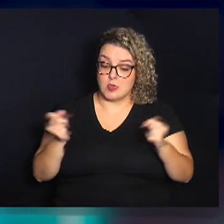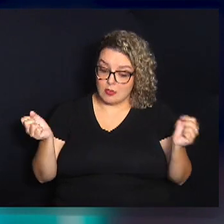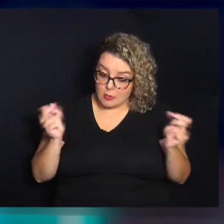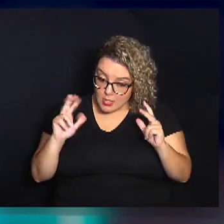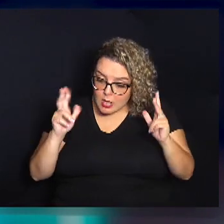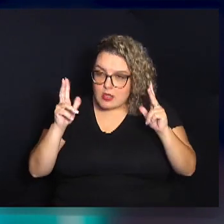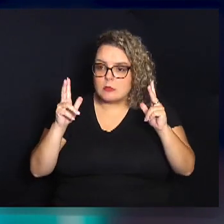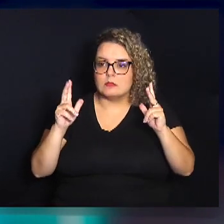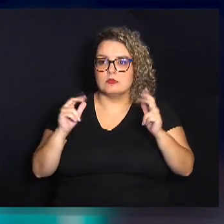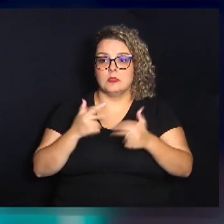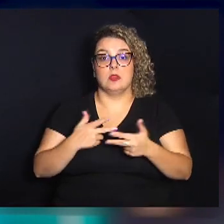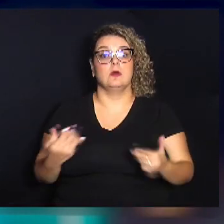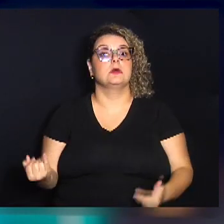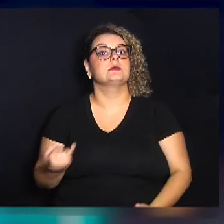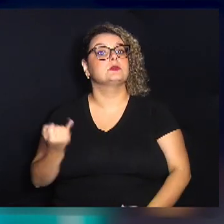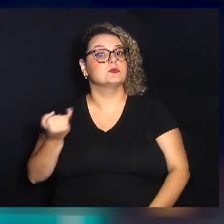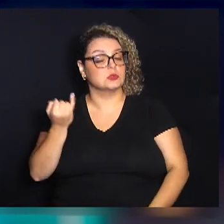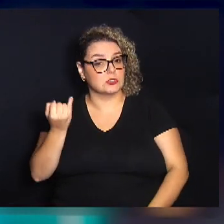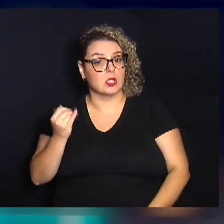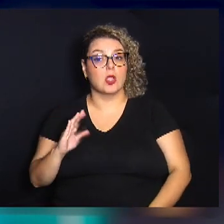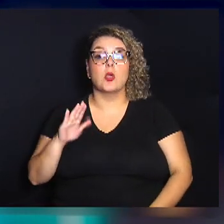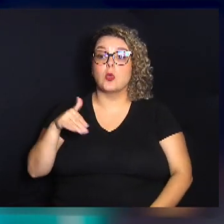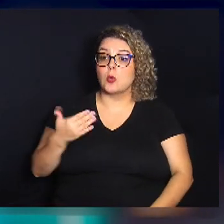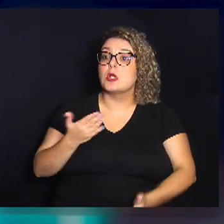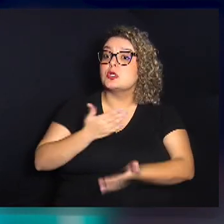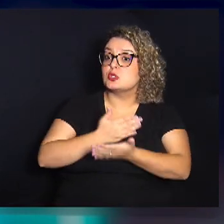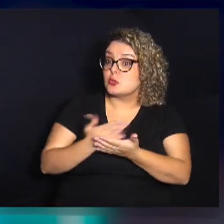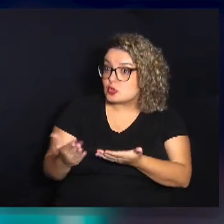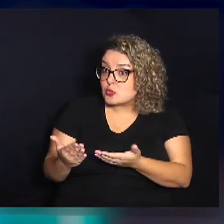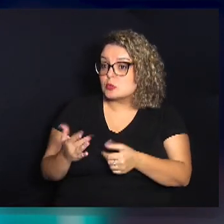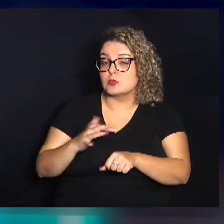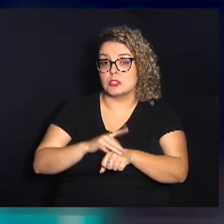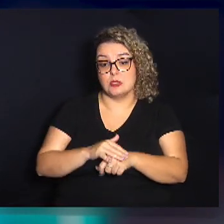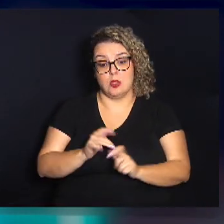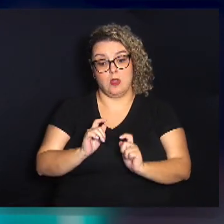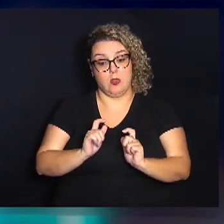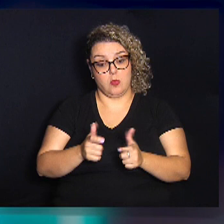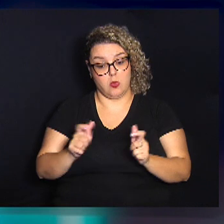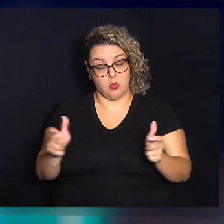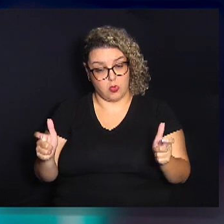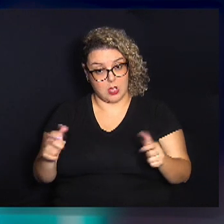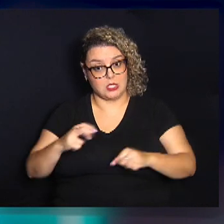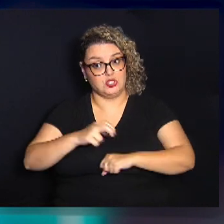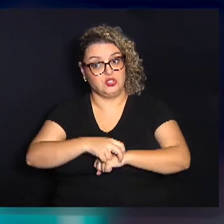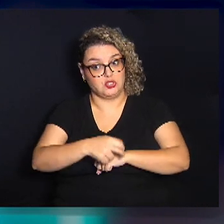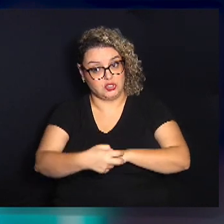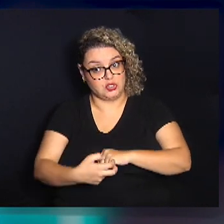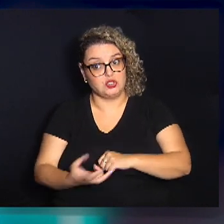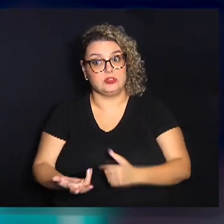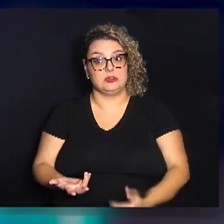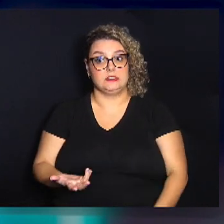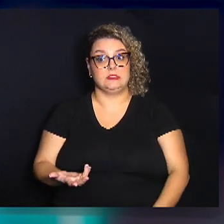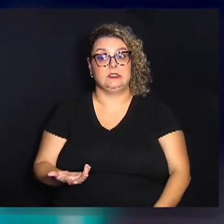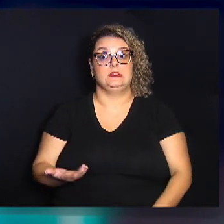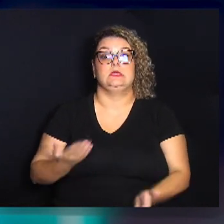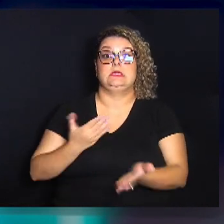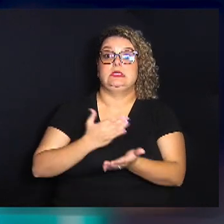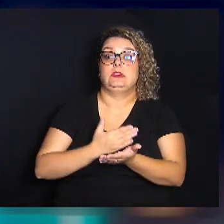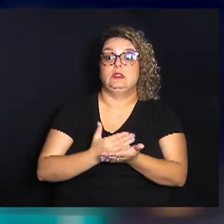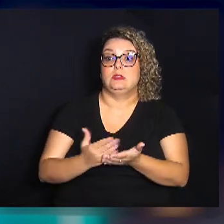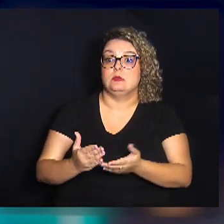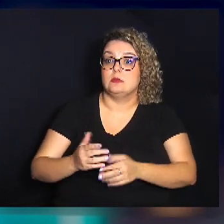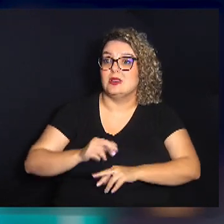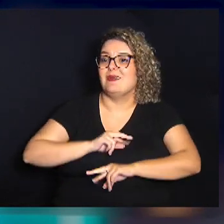algo muito importante. Quando a gente começa a ter epidemias grandes de dengue, a gente começa a ter